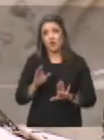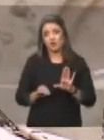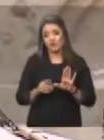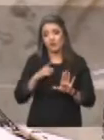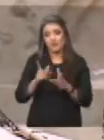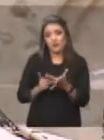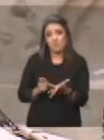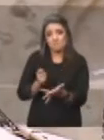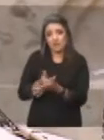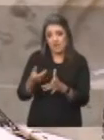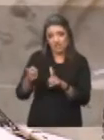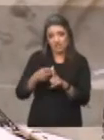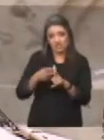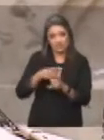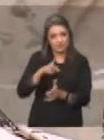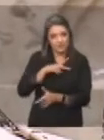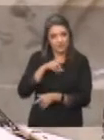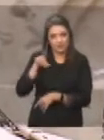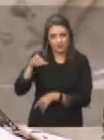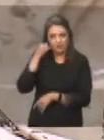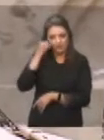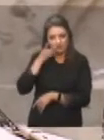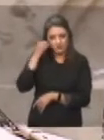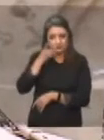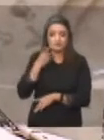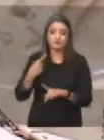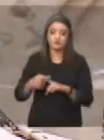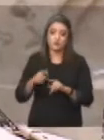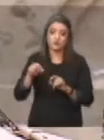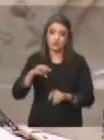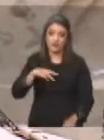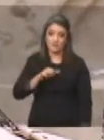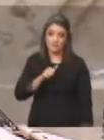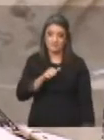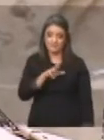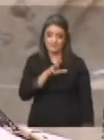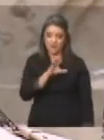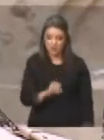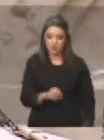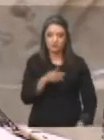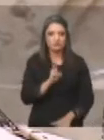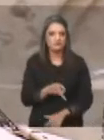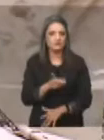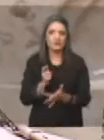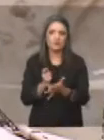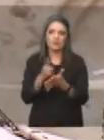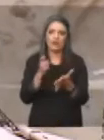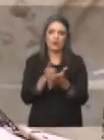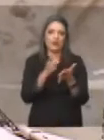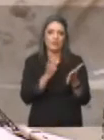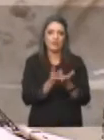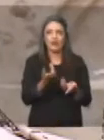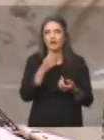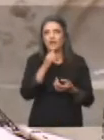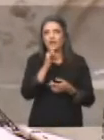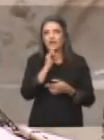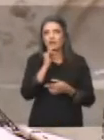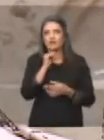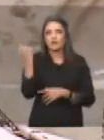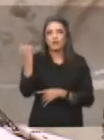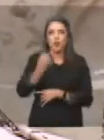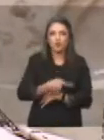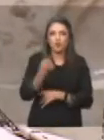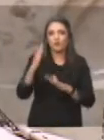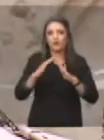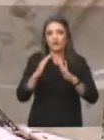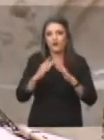custear despesas pessoais do deputado, já que ele, Mauro Sérgio, rotineiramente pagava as contas de condomínio, mensalidade